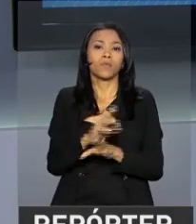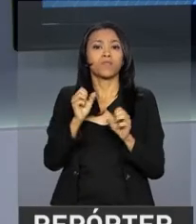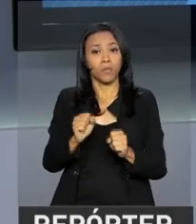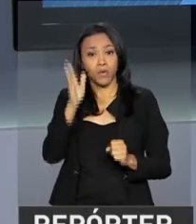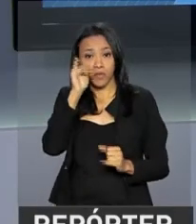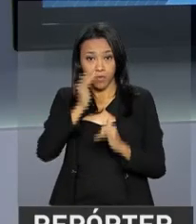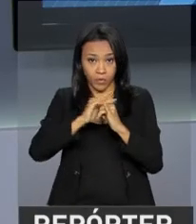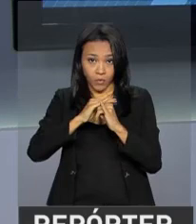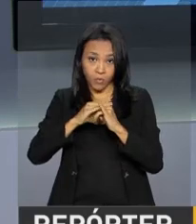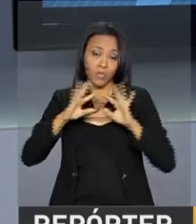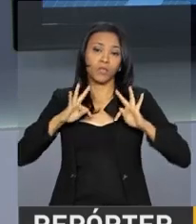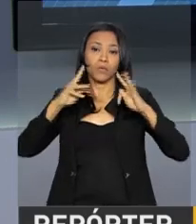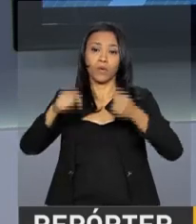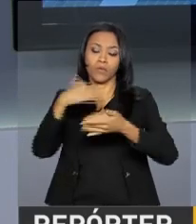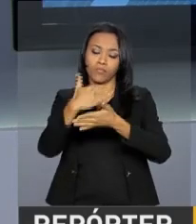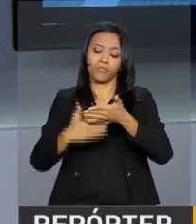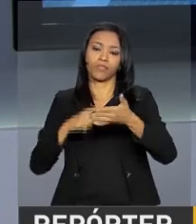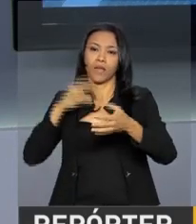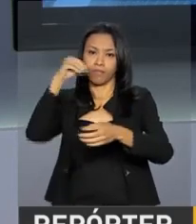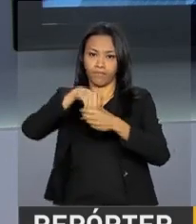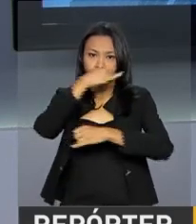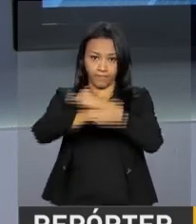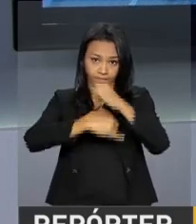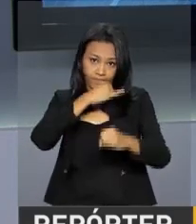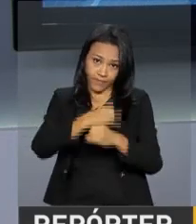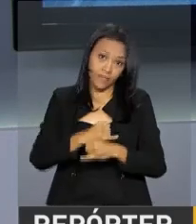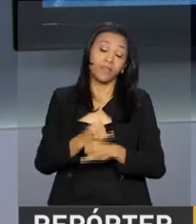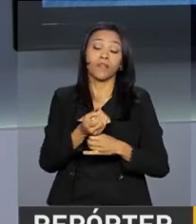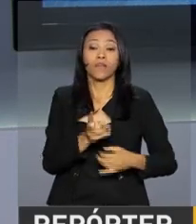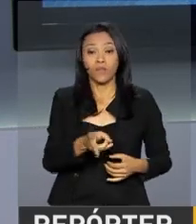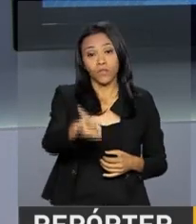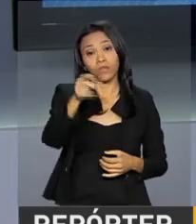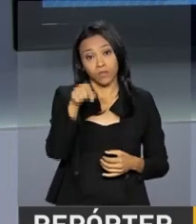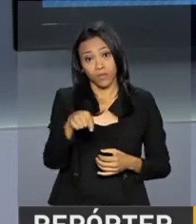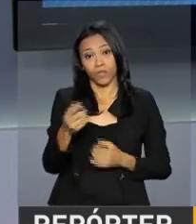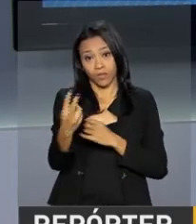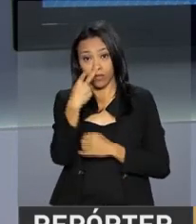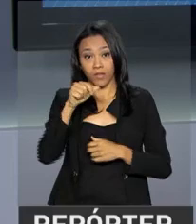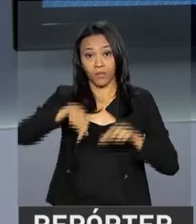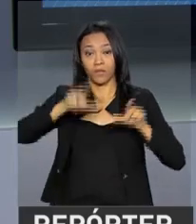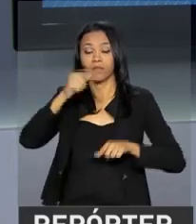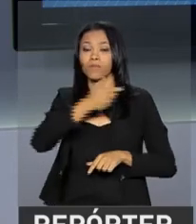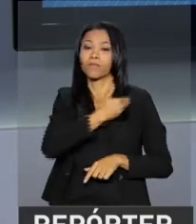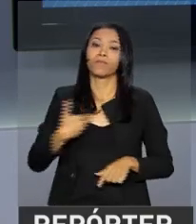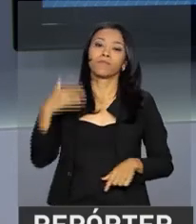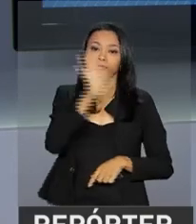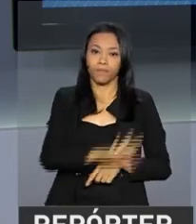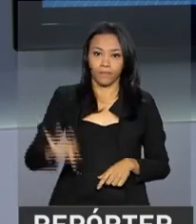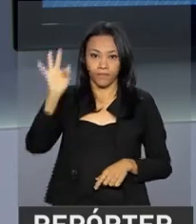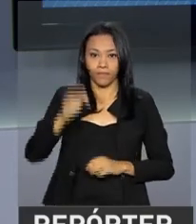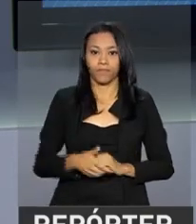reportagens no youtube e toda a nossa programação também está na nossa página na internet continue com a gente na nbr a tv do governo